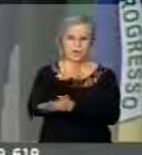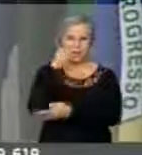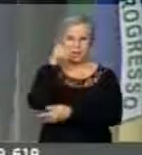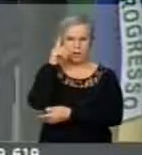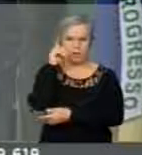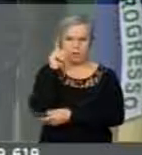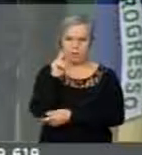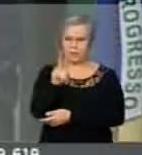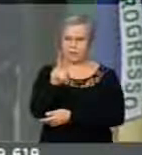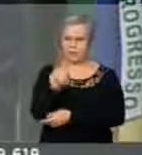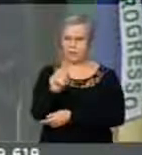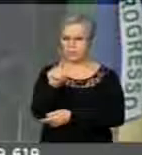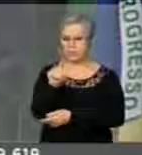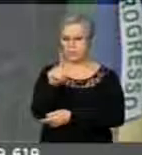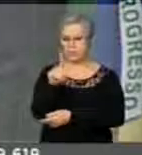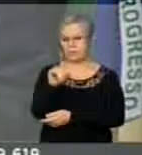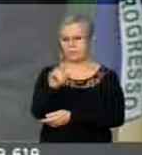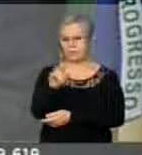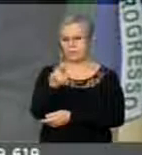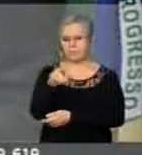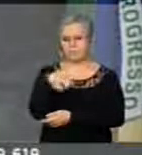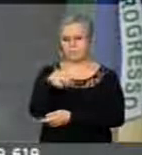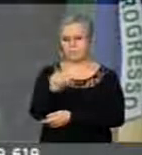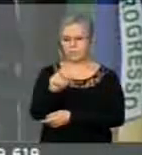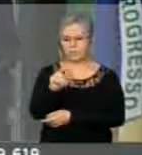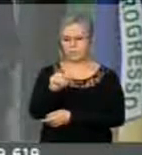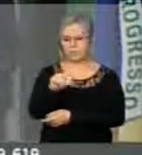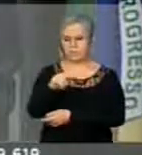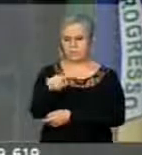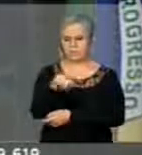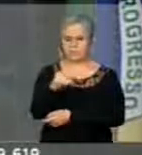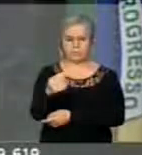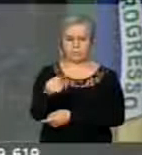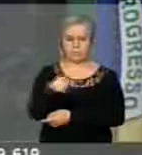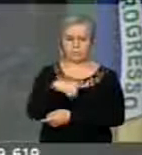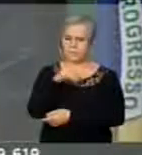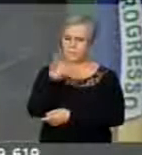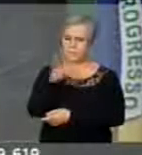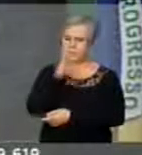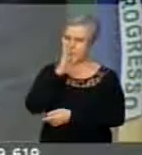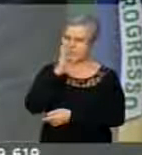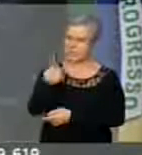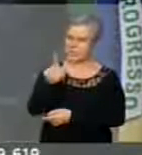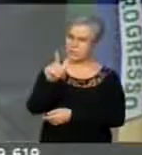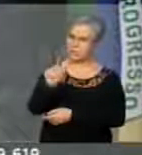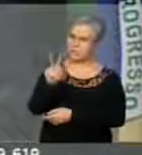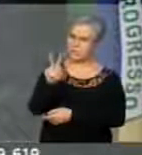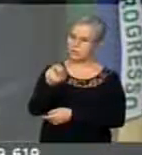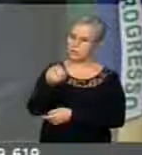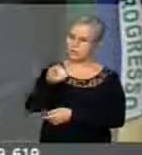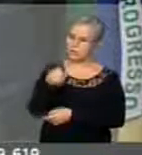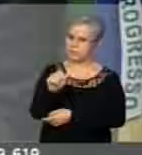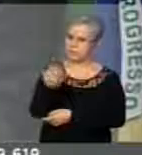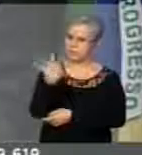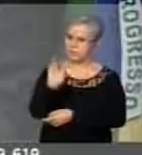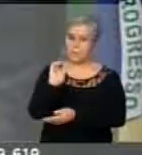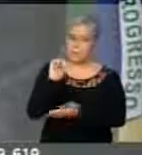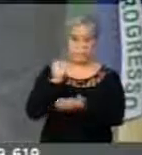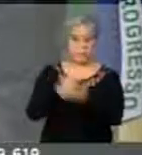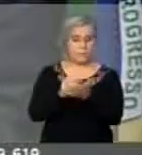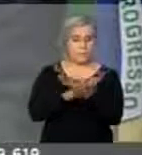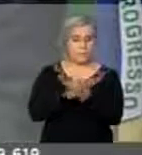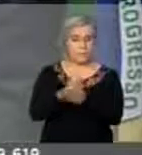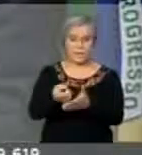Valdir Maranhão, um homem que está no Lava Jato, denunciado no Lava Jato, que não paga suas contas, dívida de